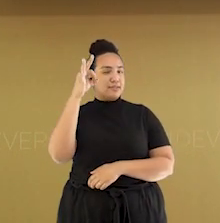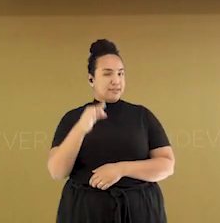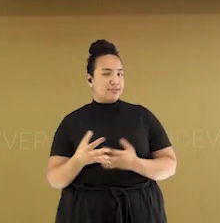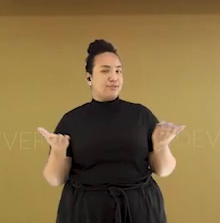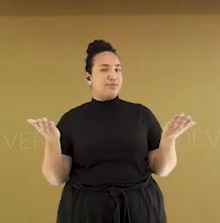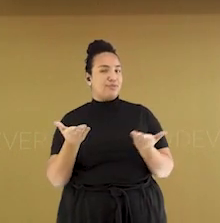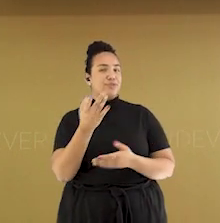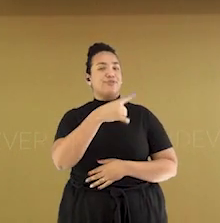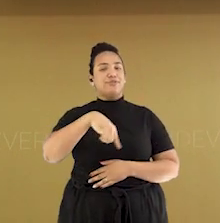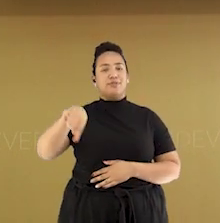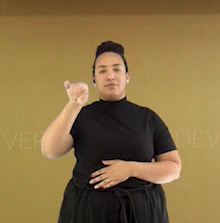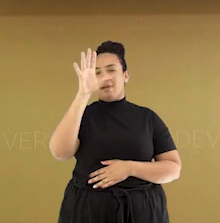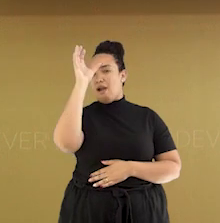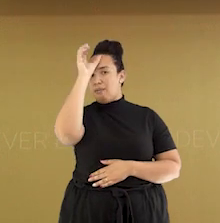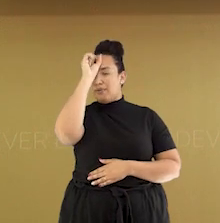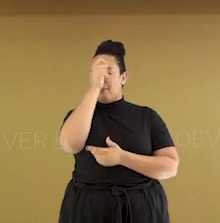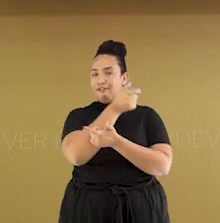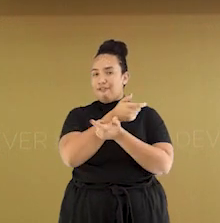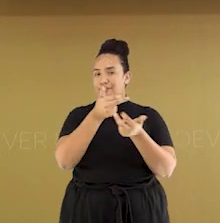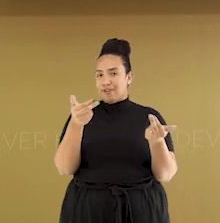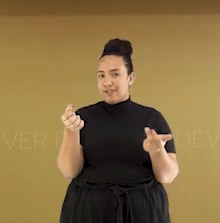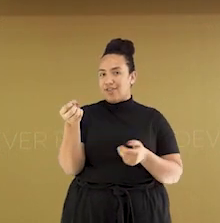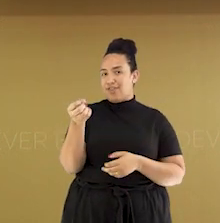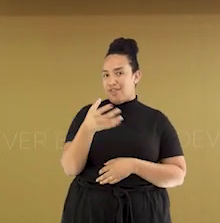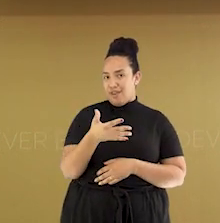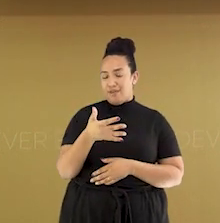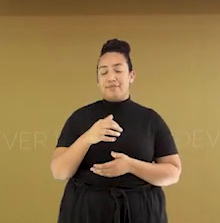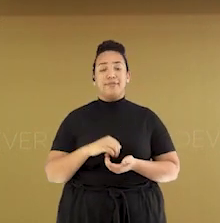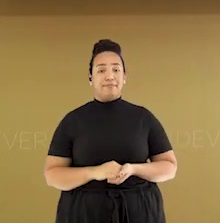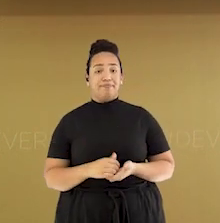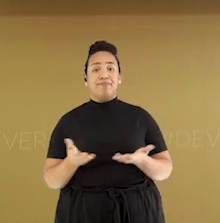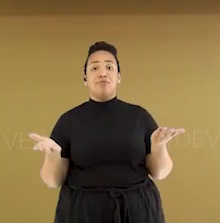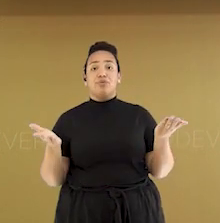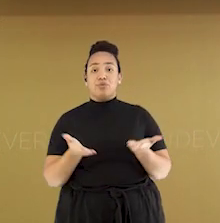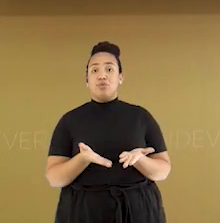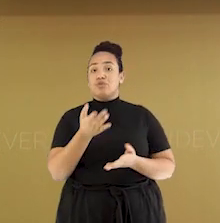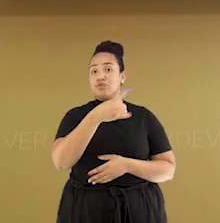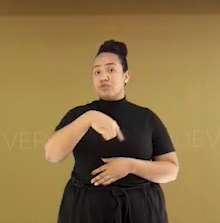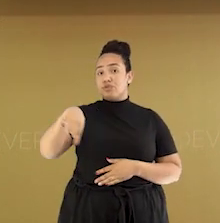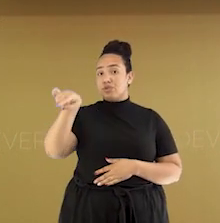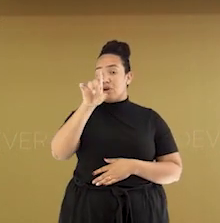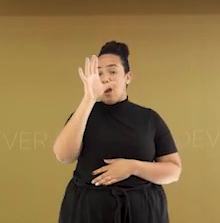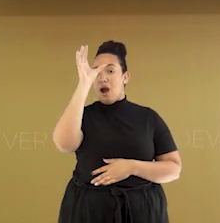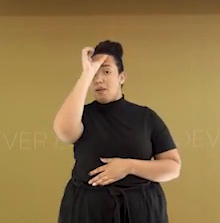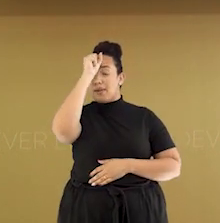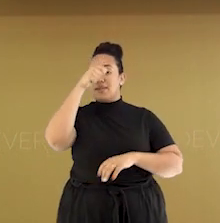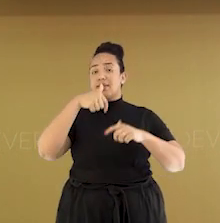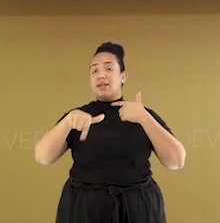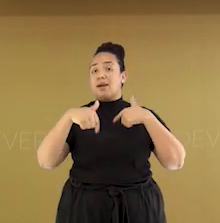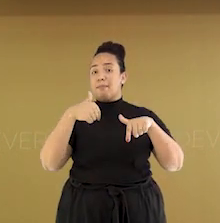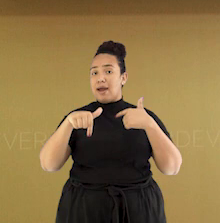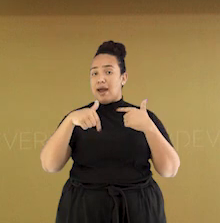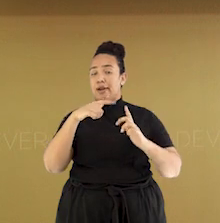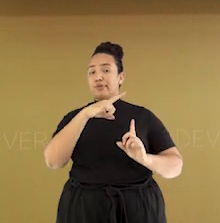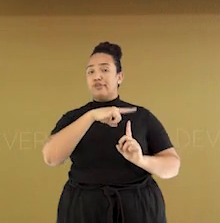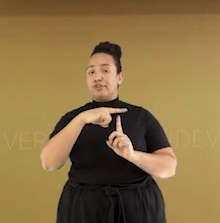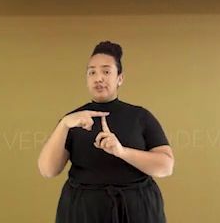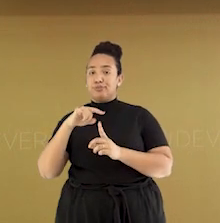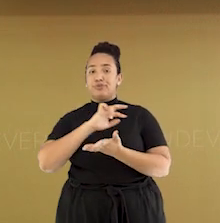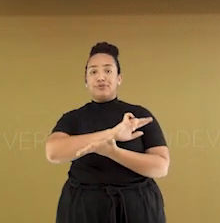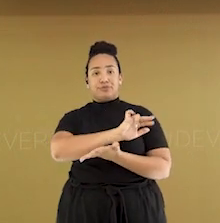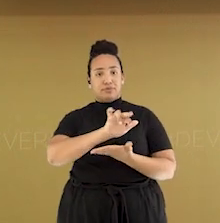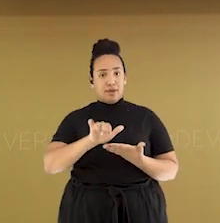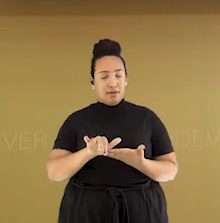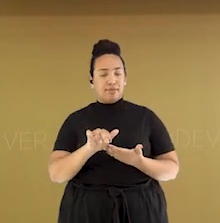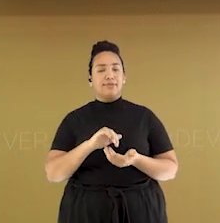muito. Hoje nós vamos falar um pouco sobre os trabalhos que existem na cidade. Você sabia que o trabalho mudou muito durante o